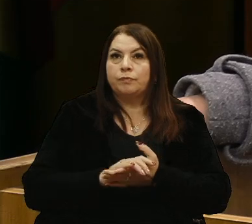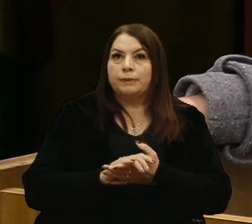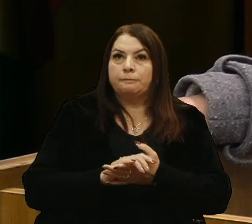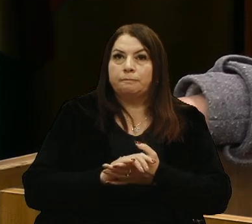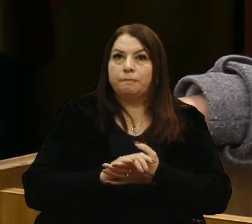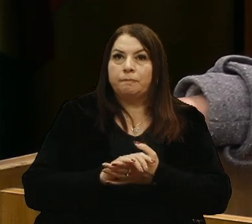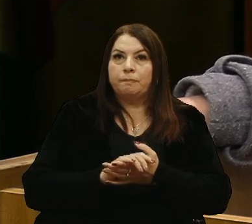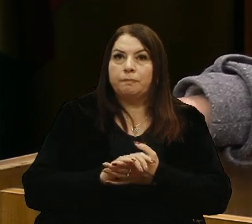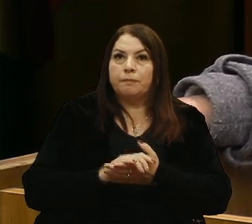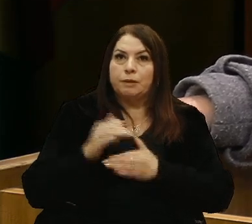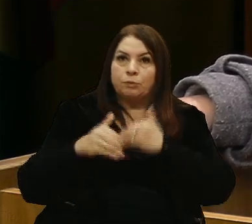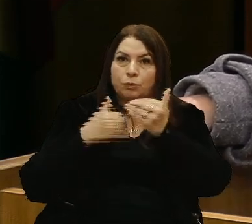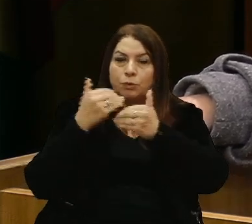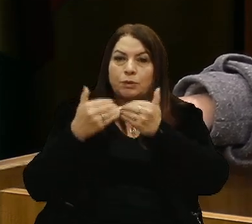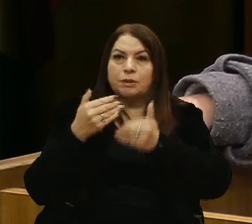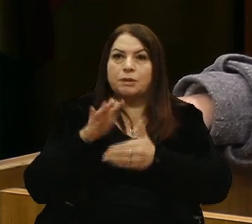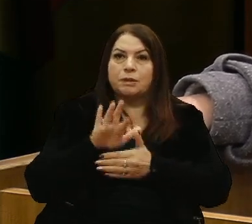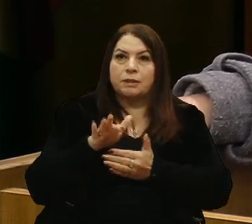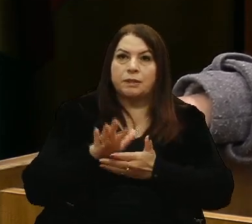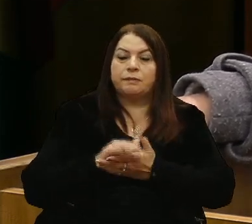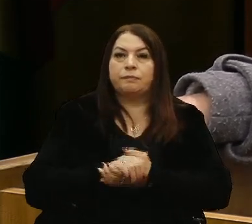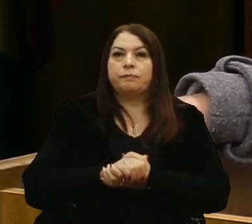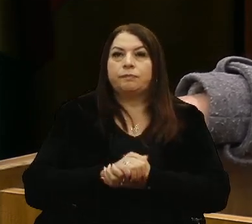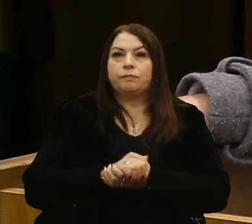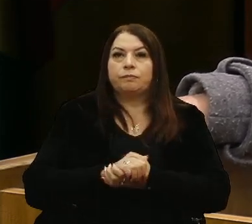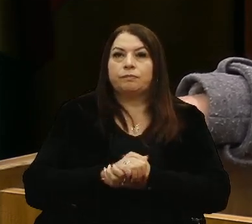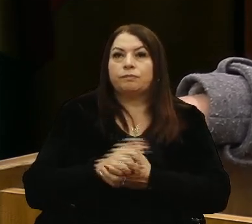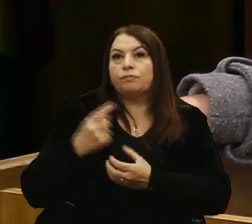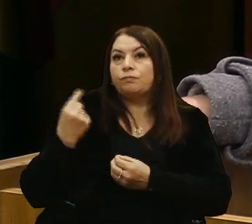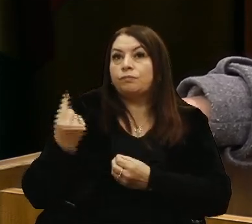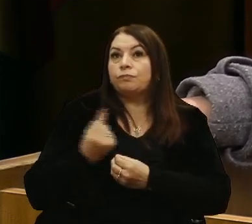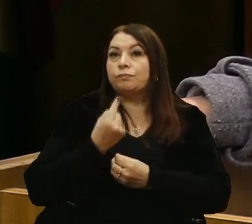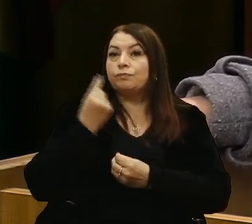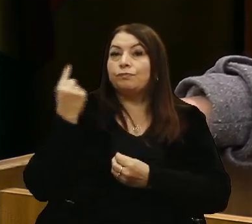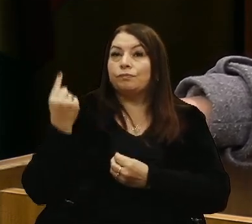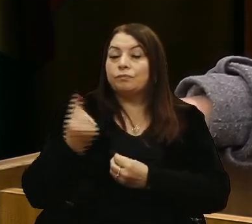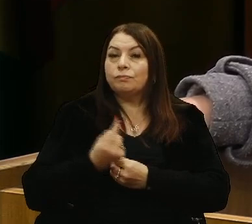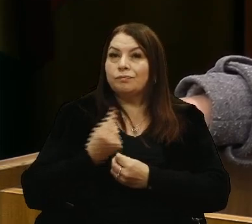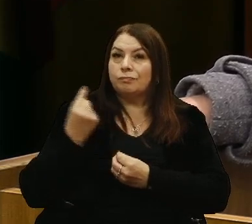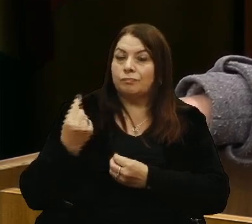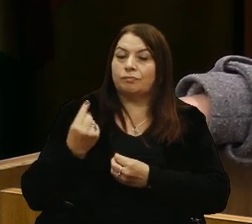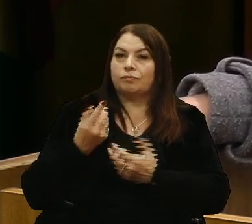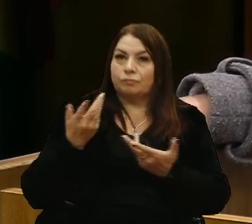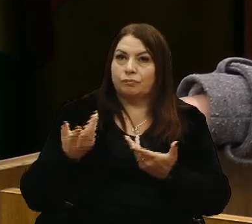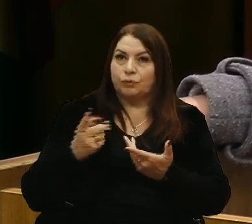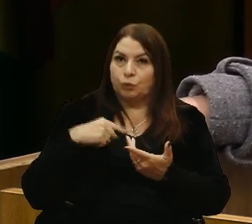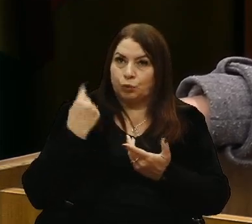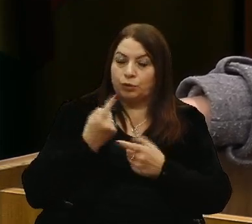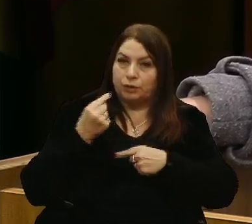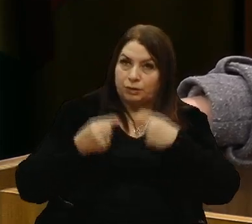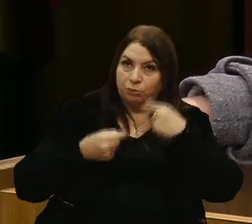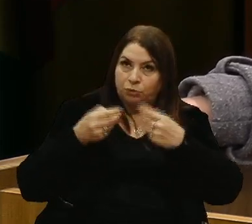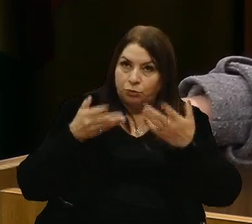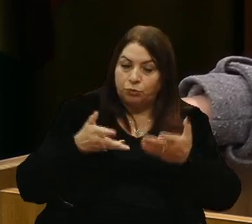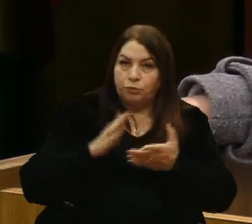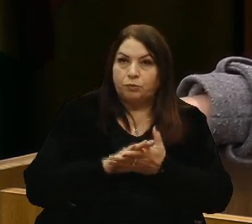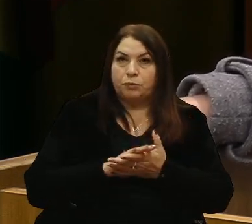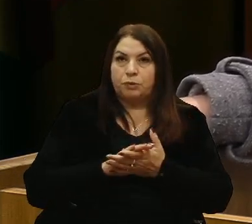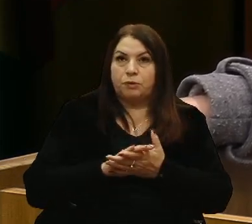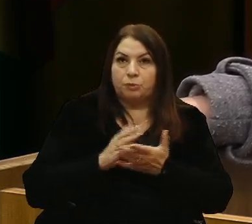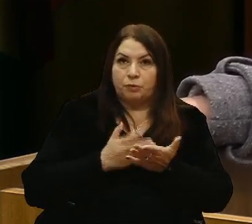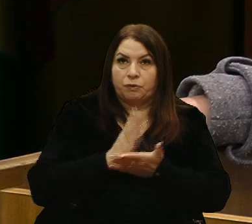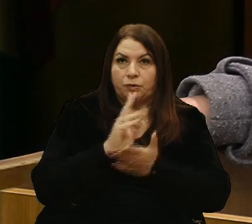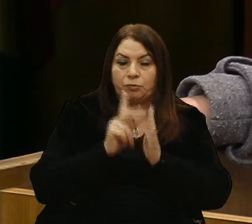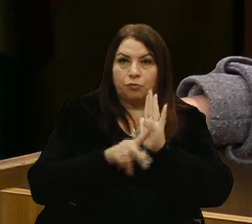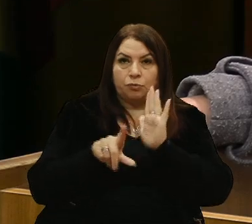esse processo que muitas vezes ele é individual e solitário. Então, que o nosso debate hoje, a aprovação